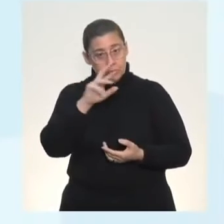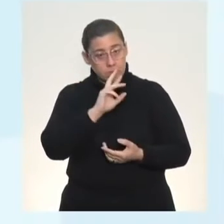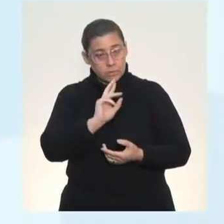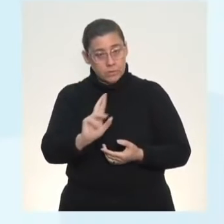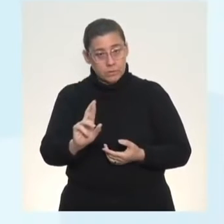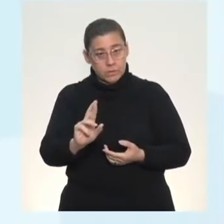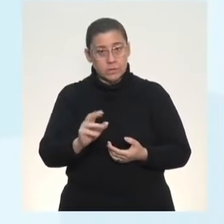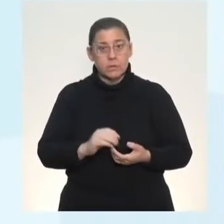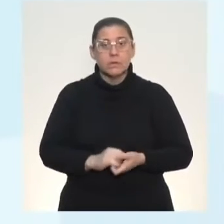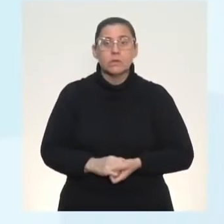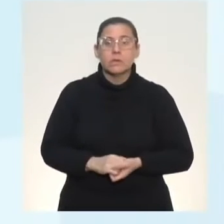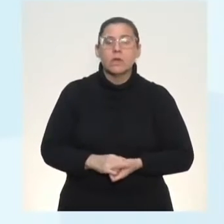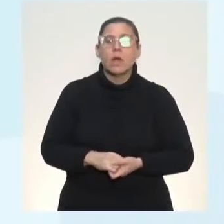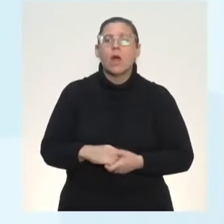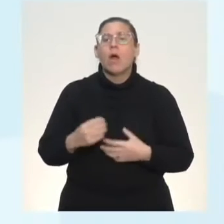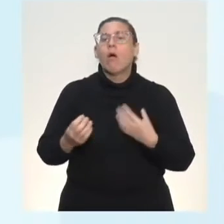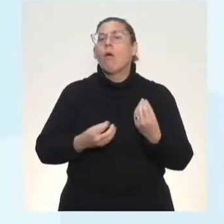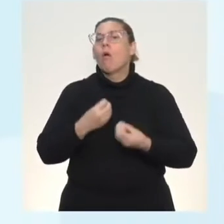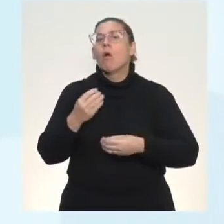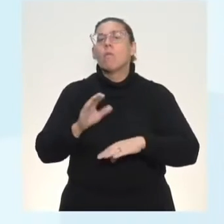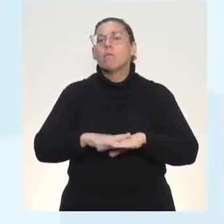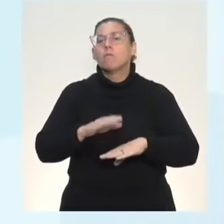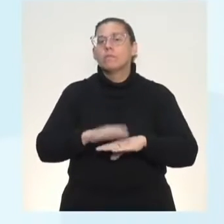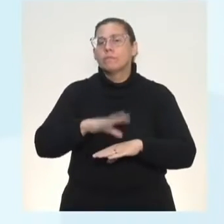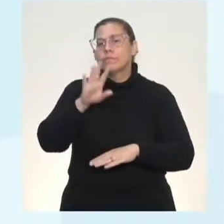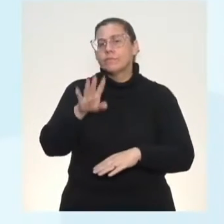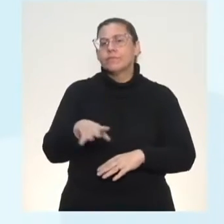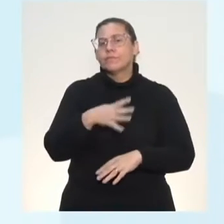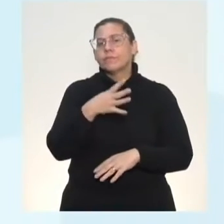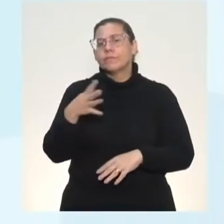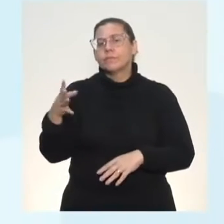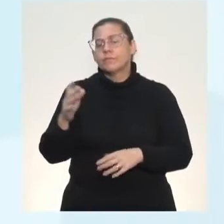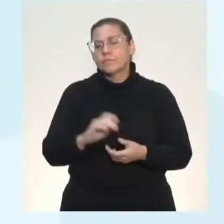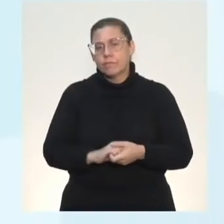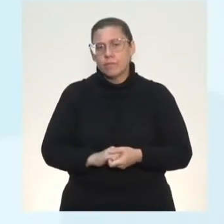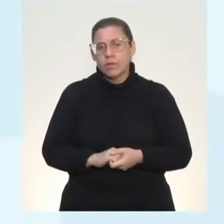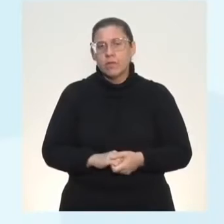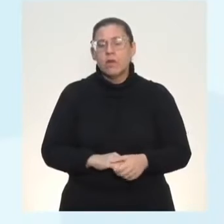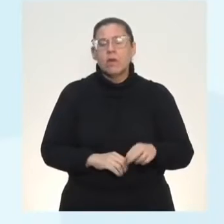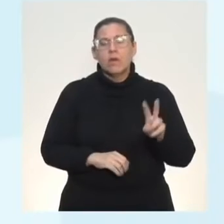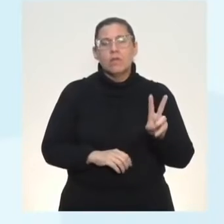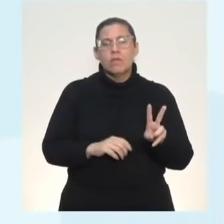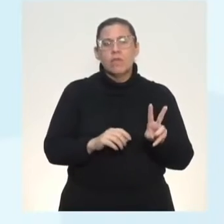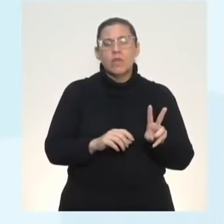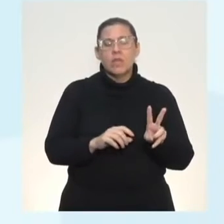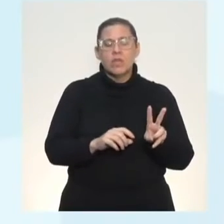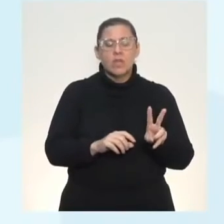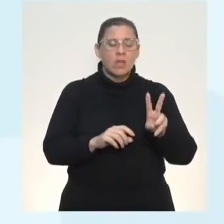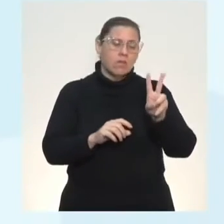ali, como é que vai ficar esse quadro de Punnett? Se vai ficar Vzão, Vzinho,